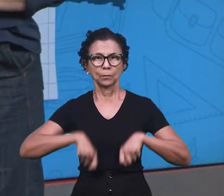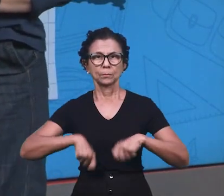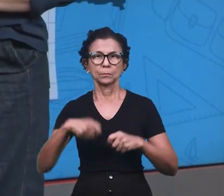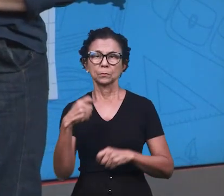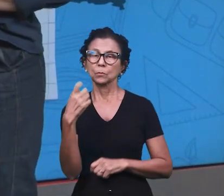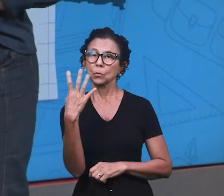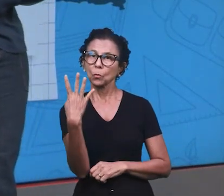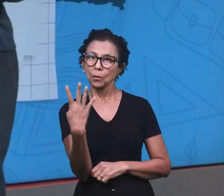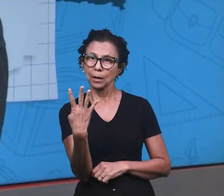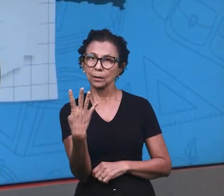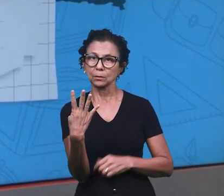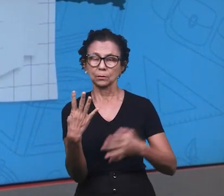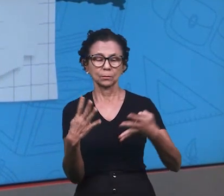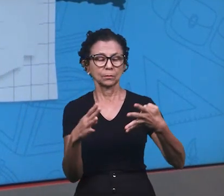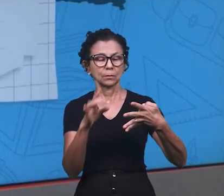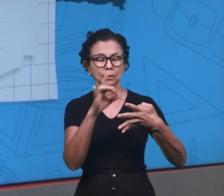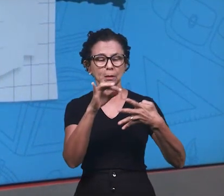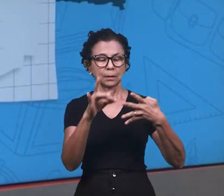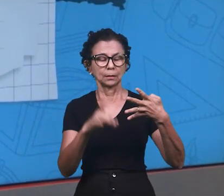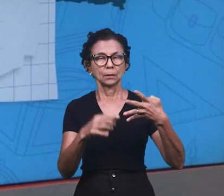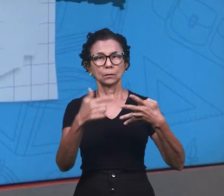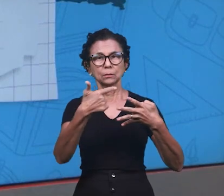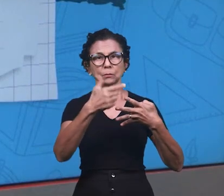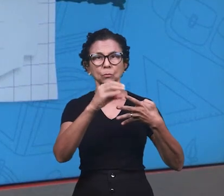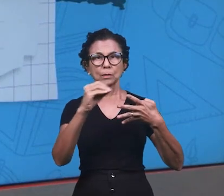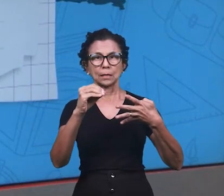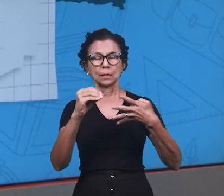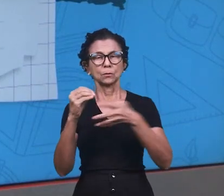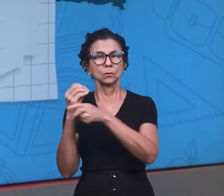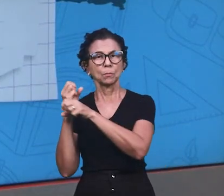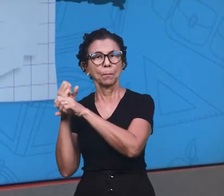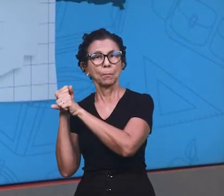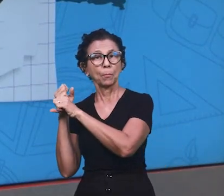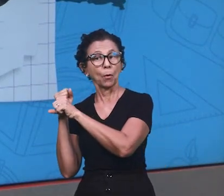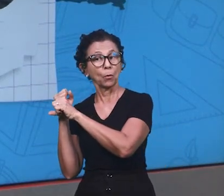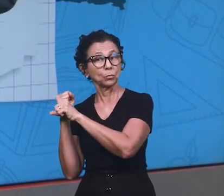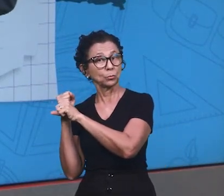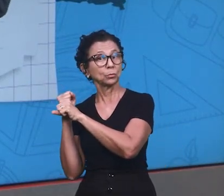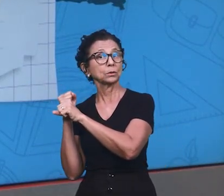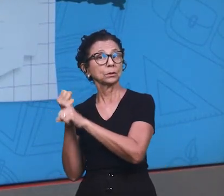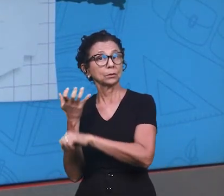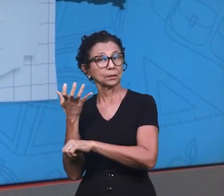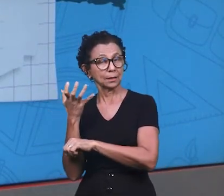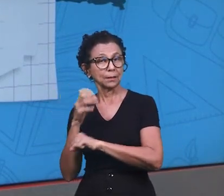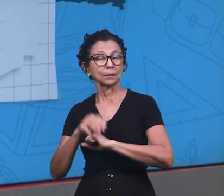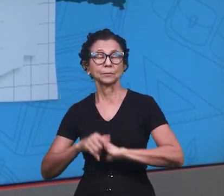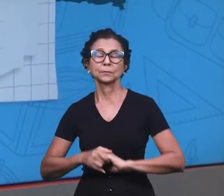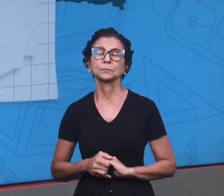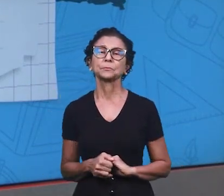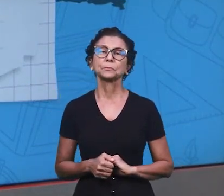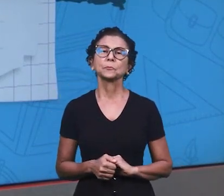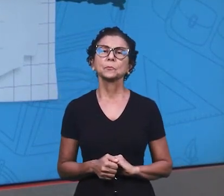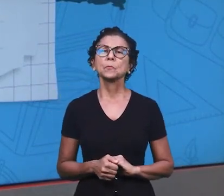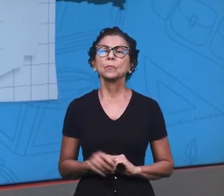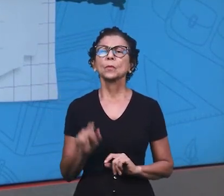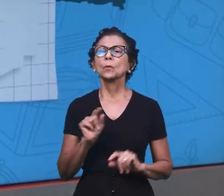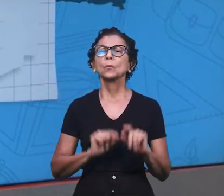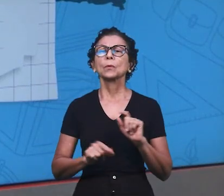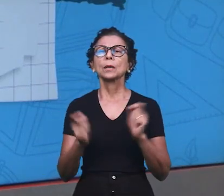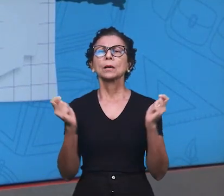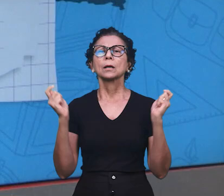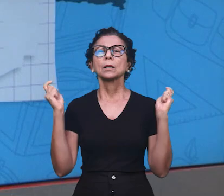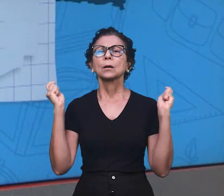sabe, cada competência vale 200 pontos e nós estamos atrás dos 200 pontos da competência 4. Então, o que essa